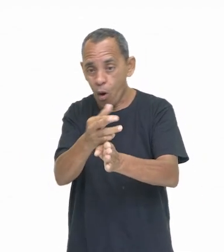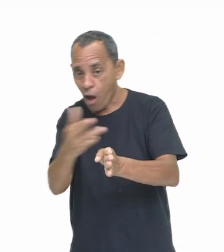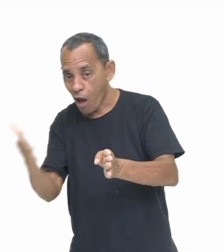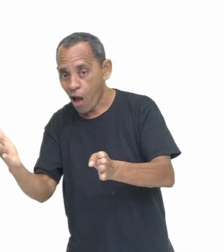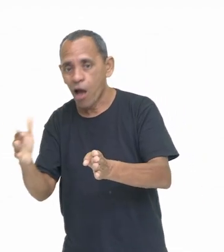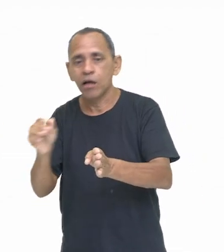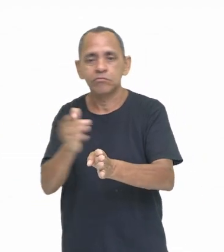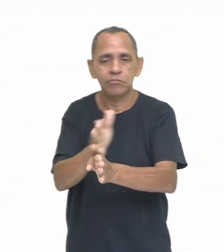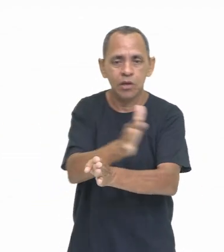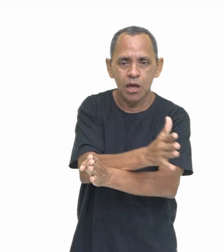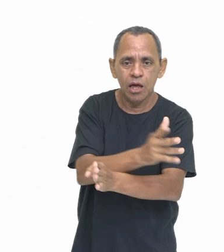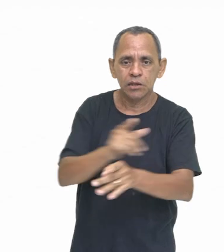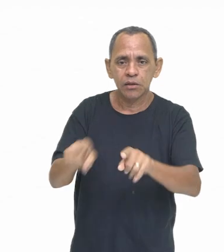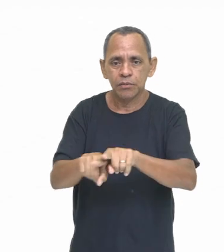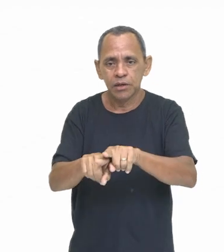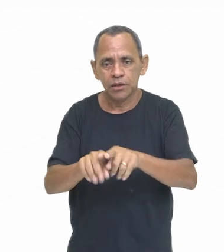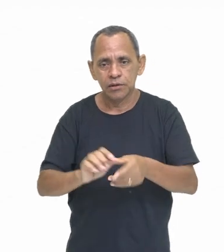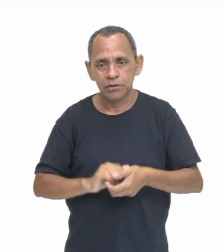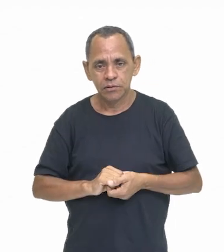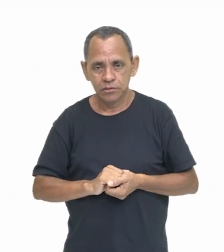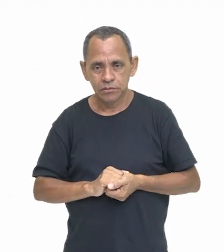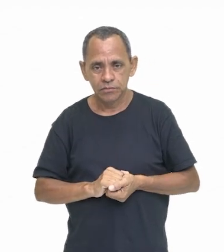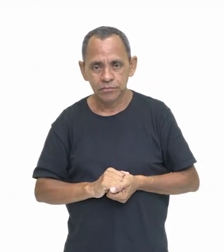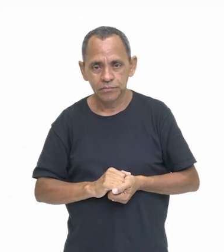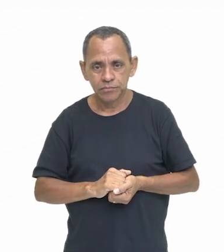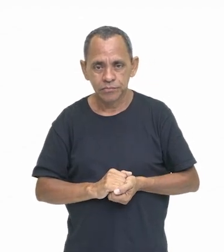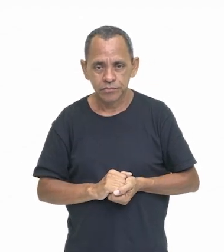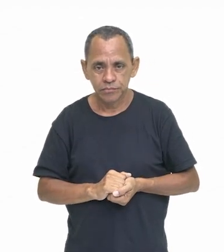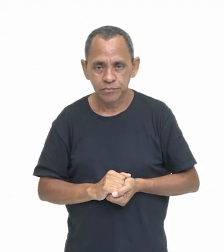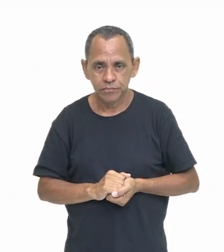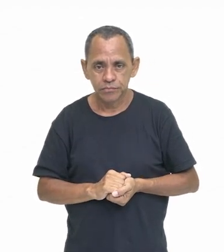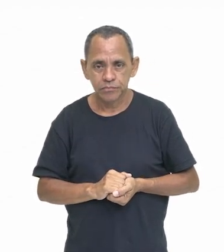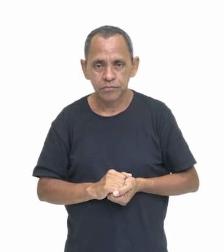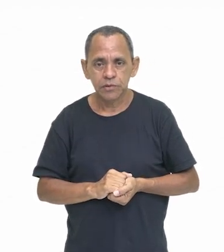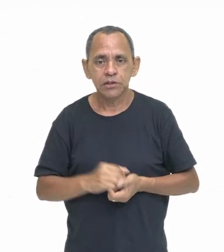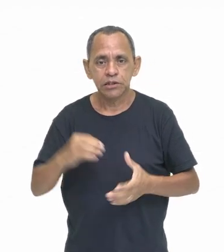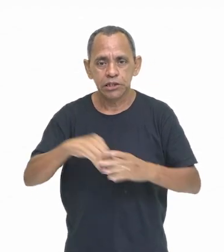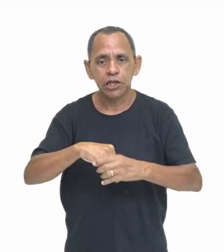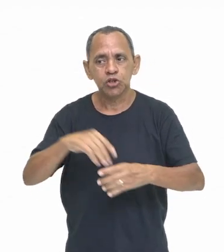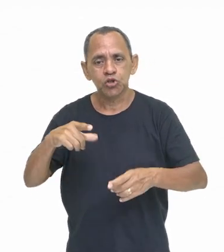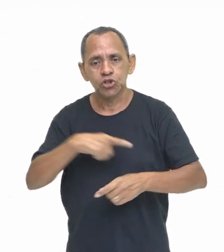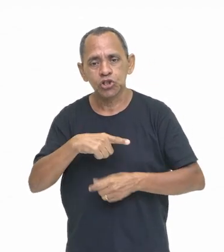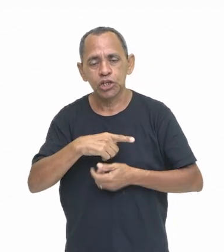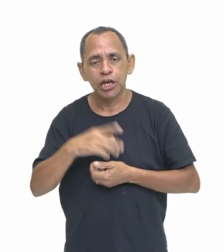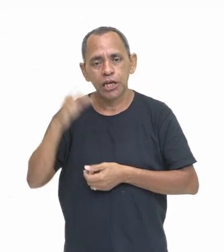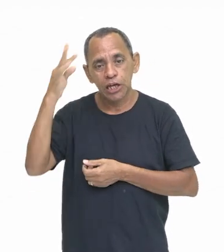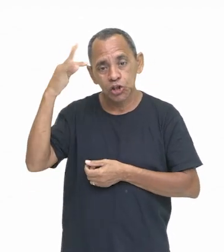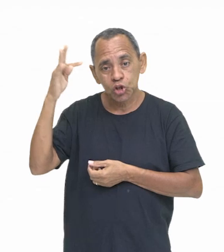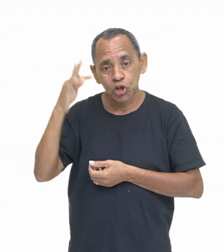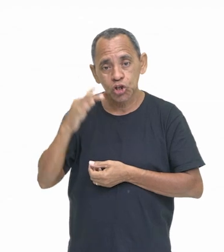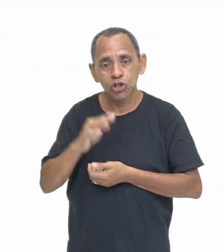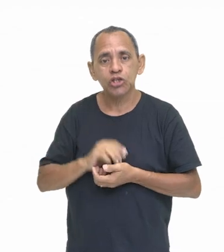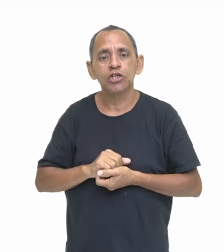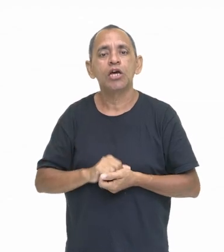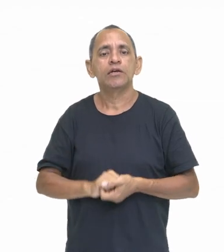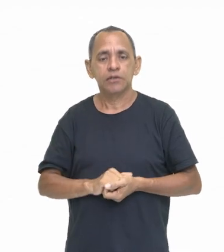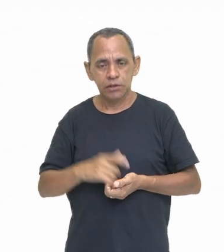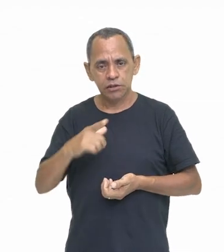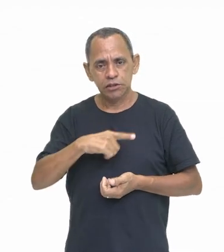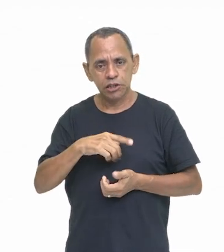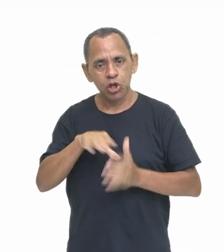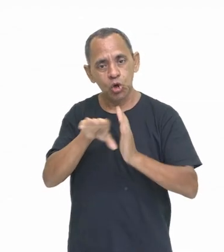A contido no conjunto dos números reais. Então, a lei que define uma função, f de